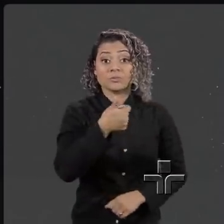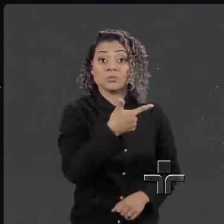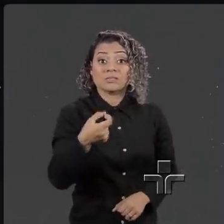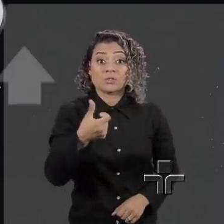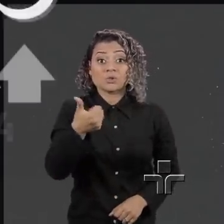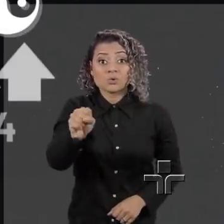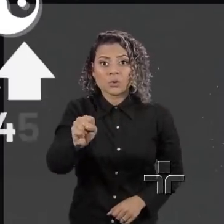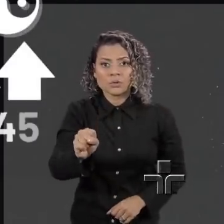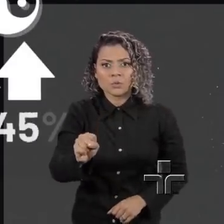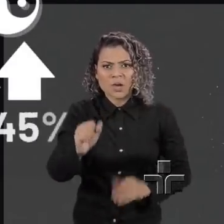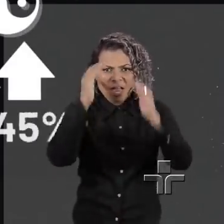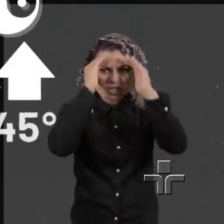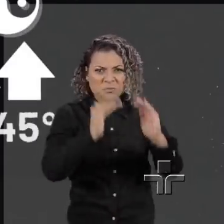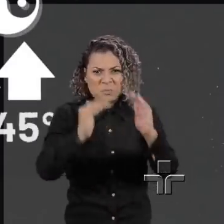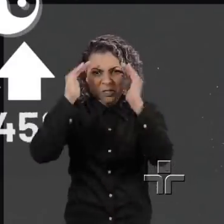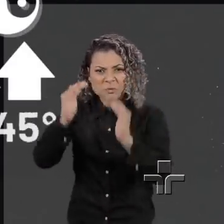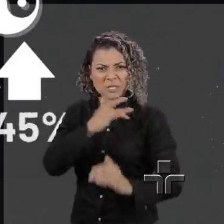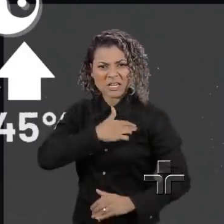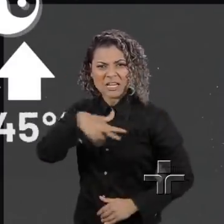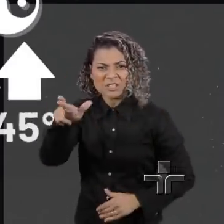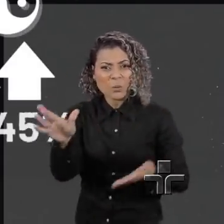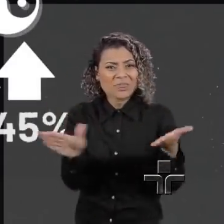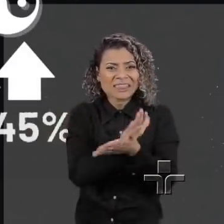218%. Intolerância religiosa,